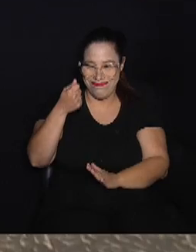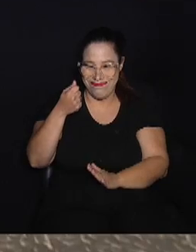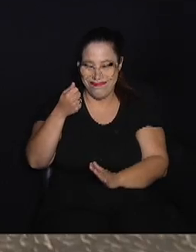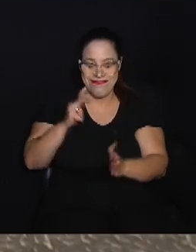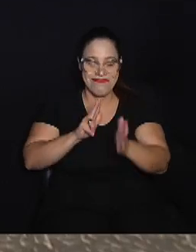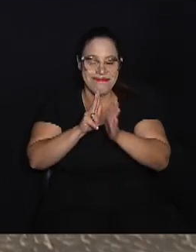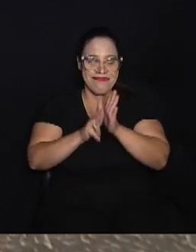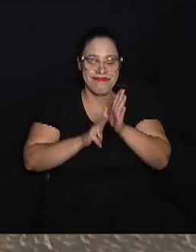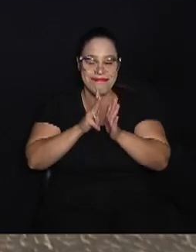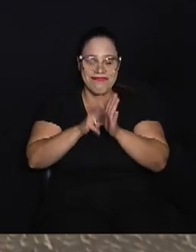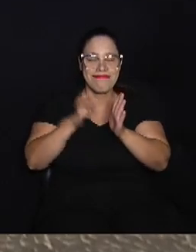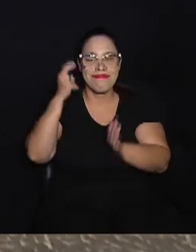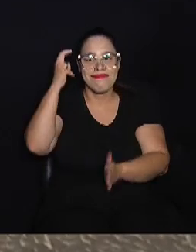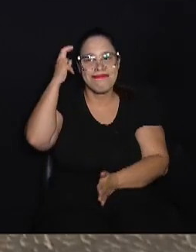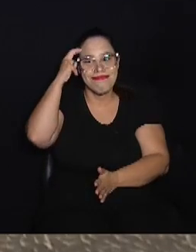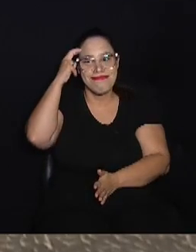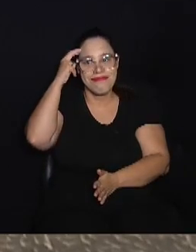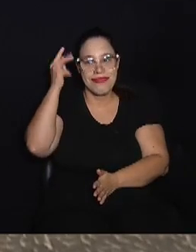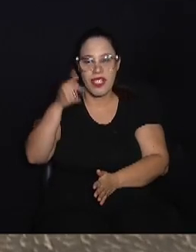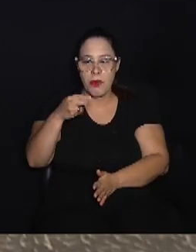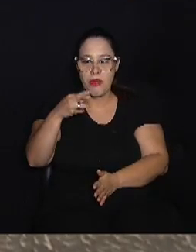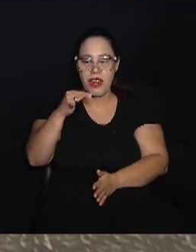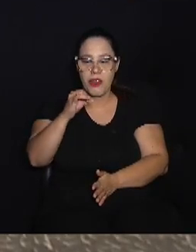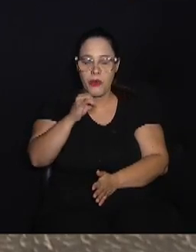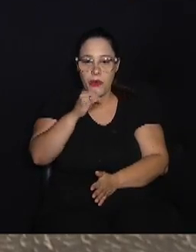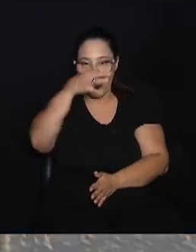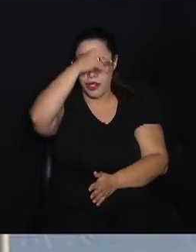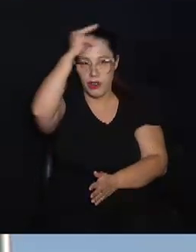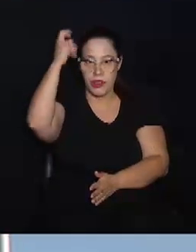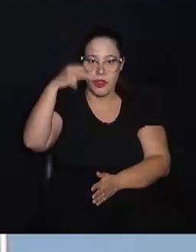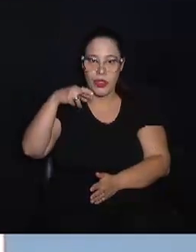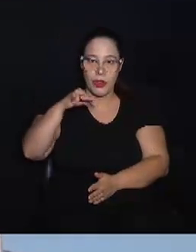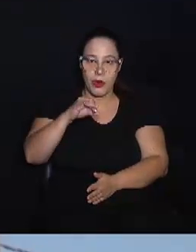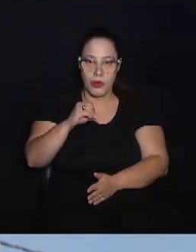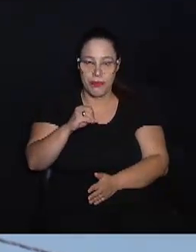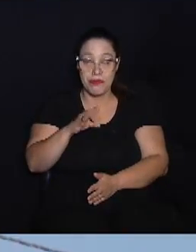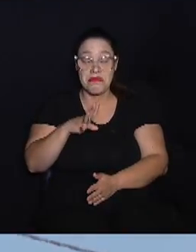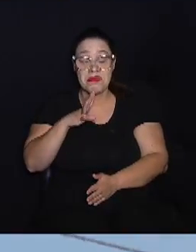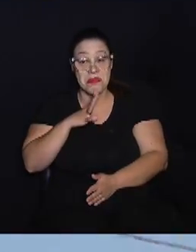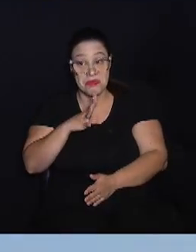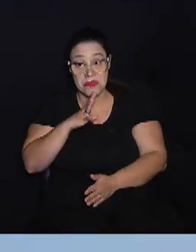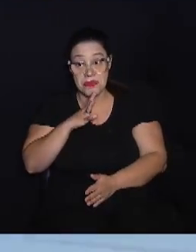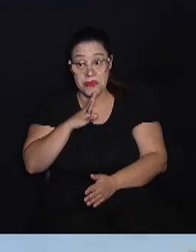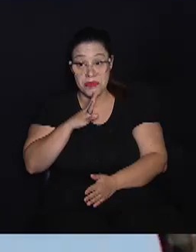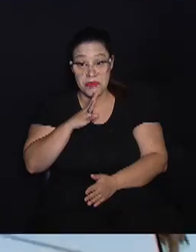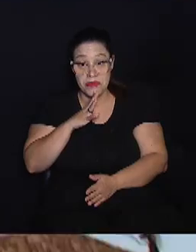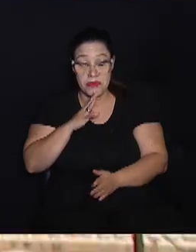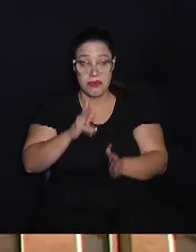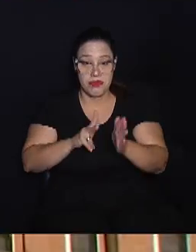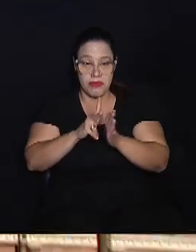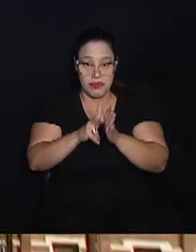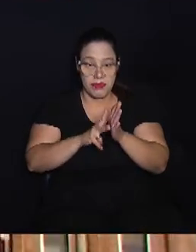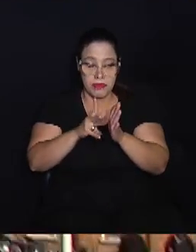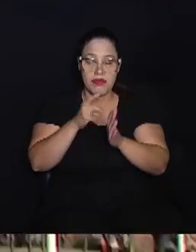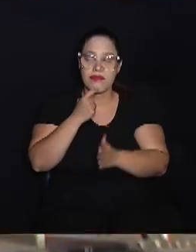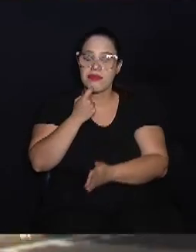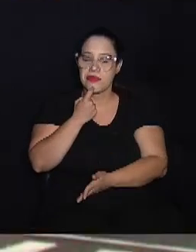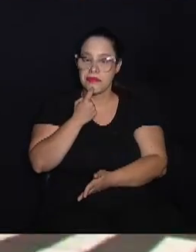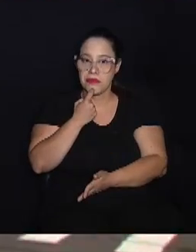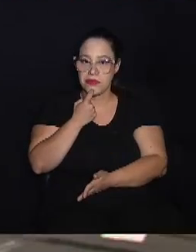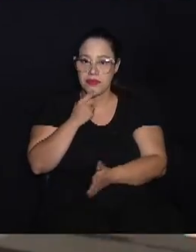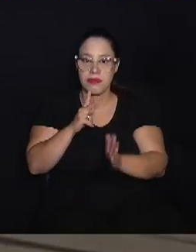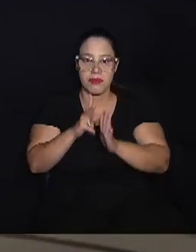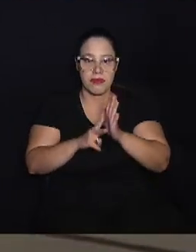a Estação Cultura Prefeito Antônio da Costa Santos. Também conhecida como Estação de Campinas,